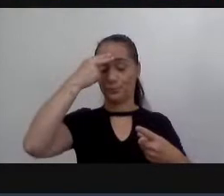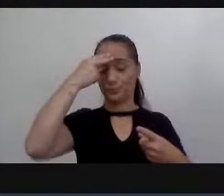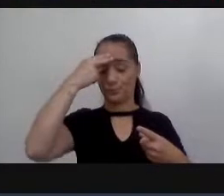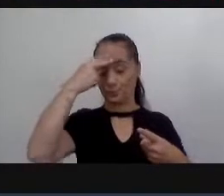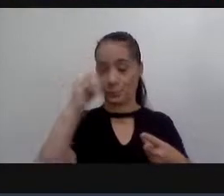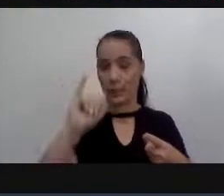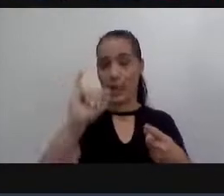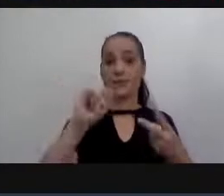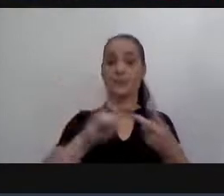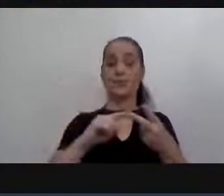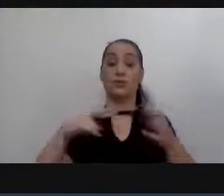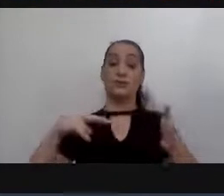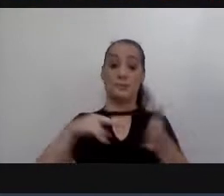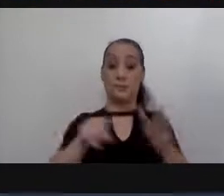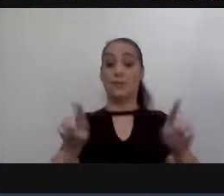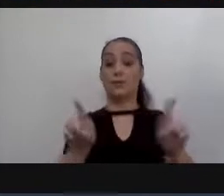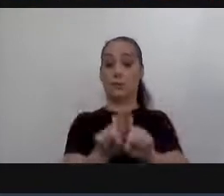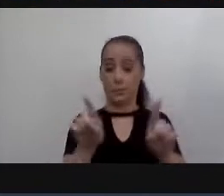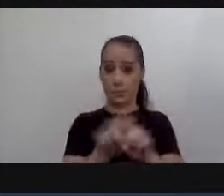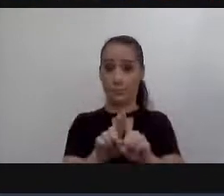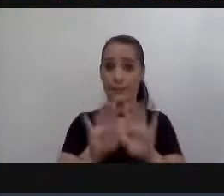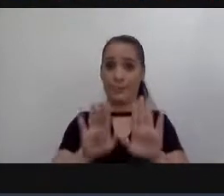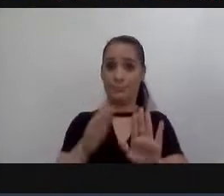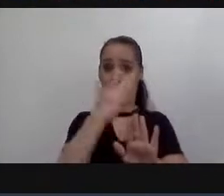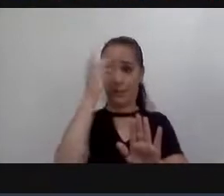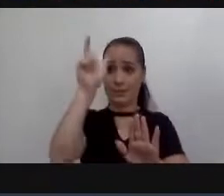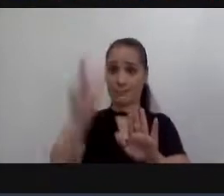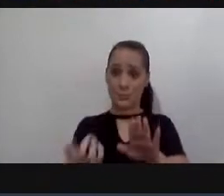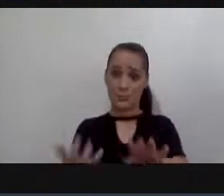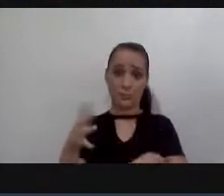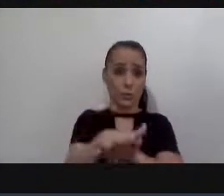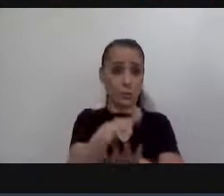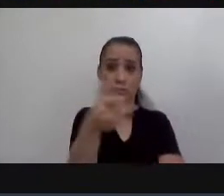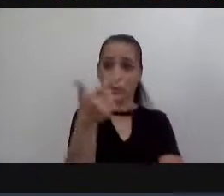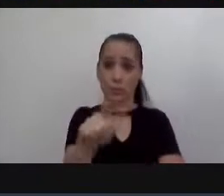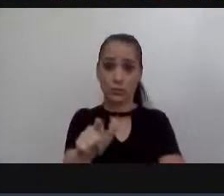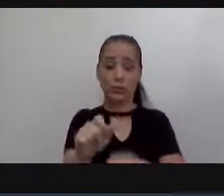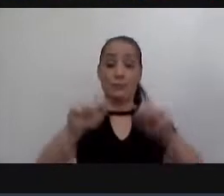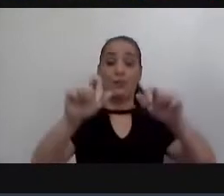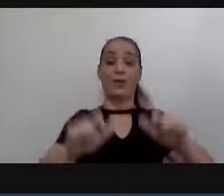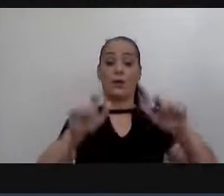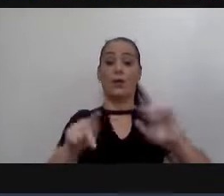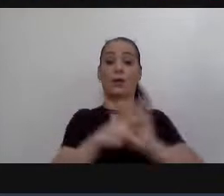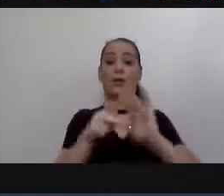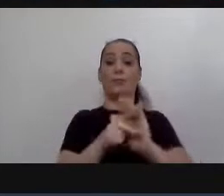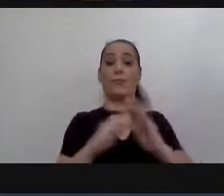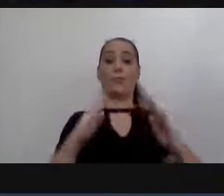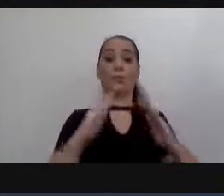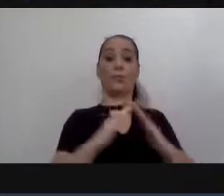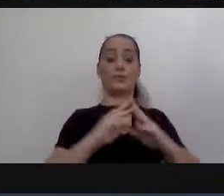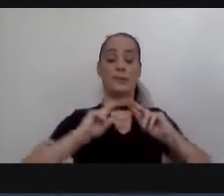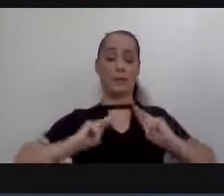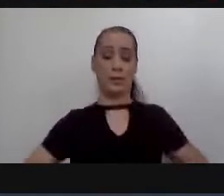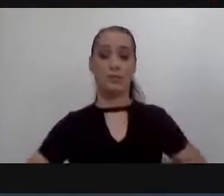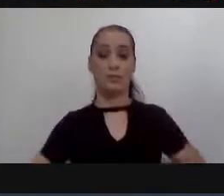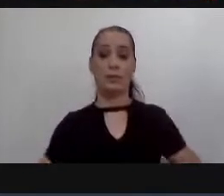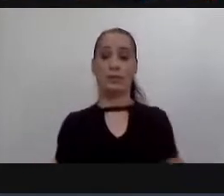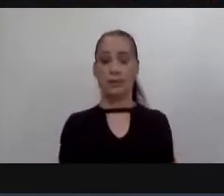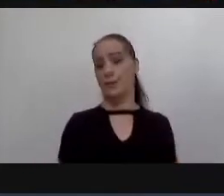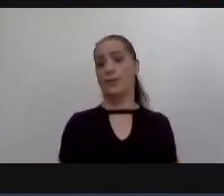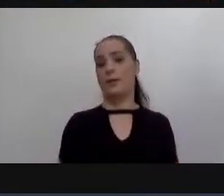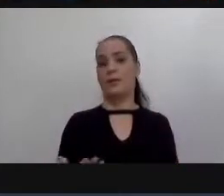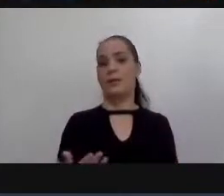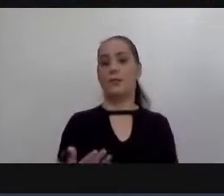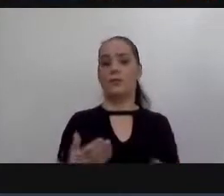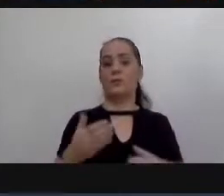de vulnerabilidade, não são incluídos em uma categoria específica de residente humanitário. Eles têm simplesmente, né, uma autorização